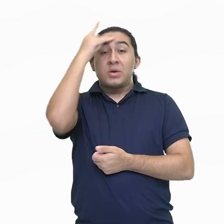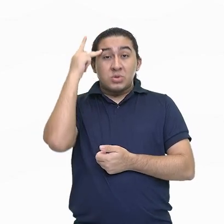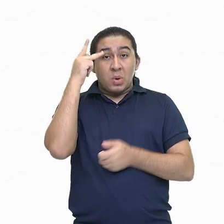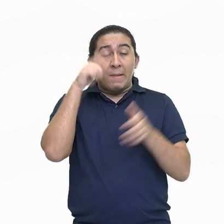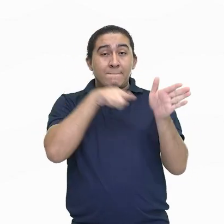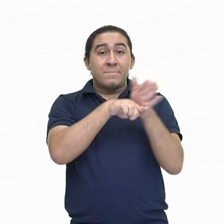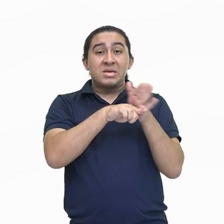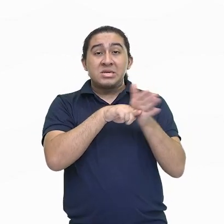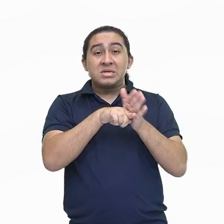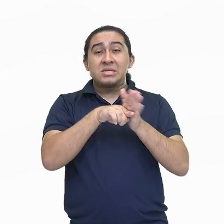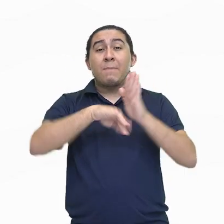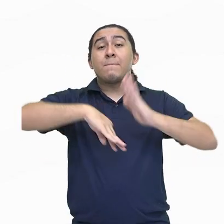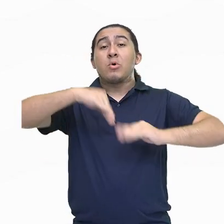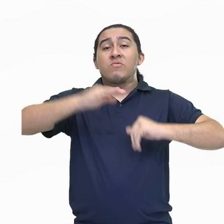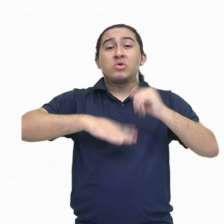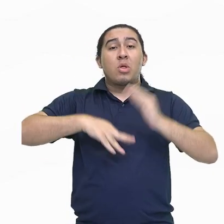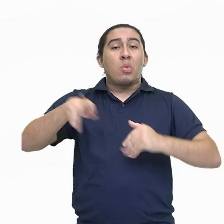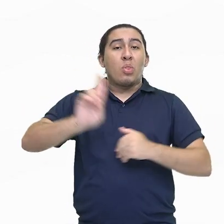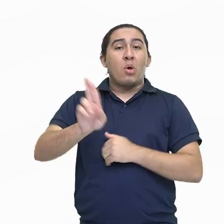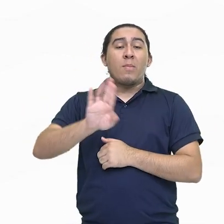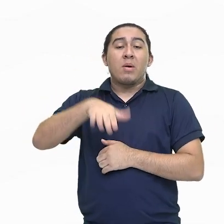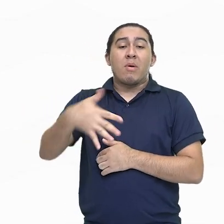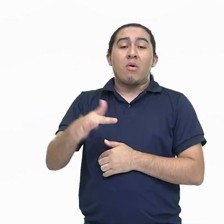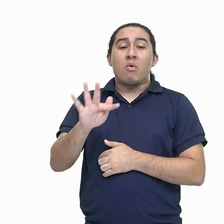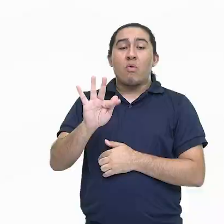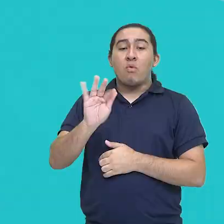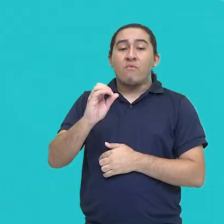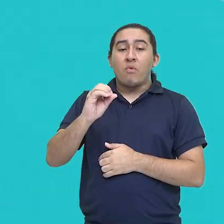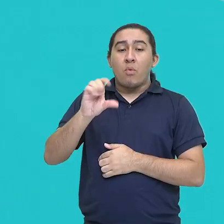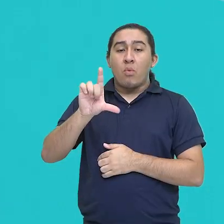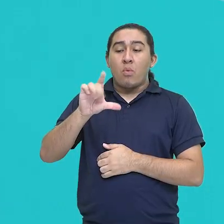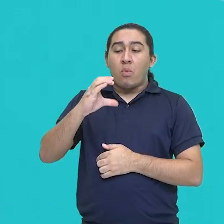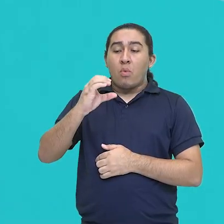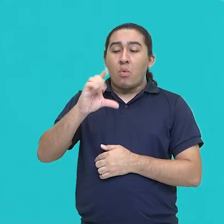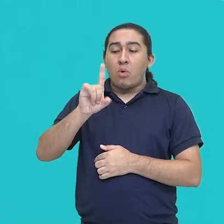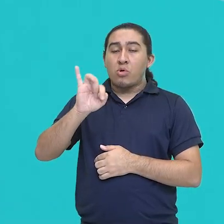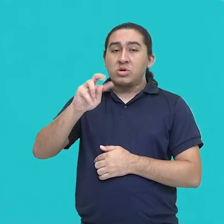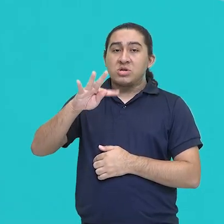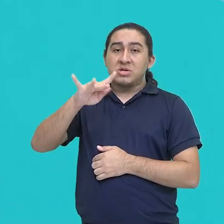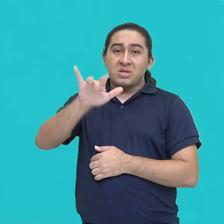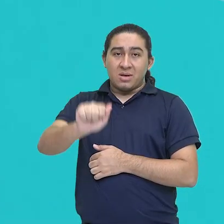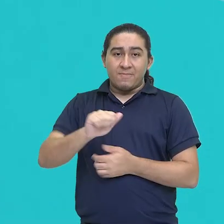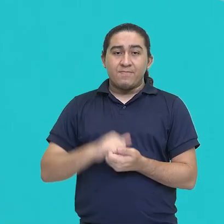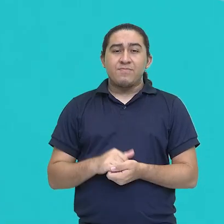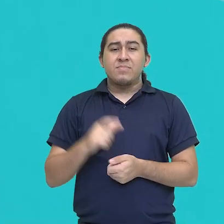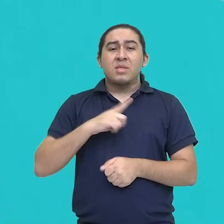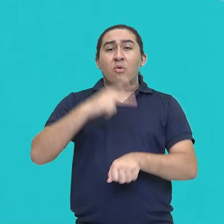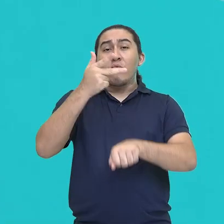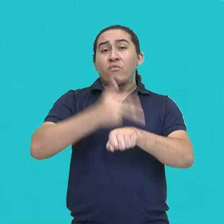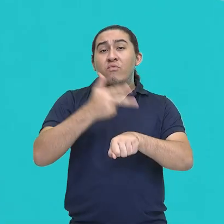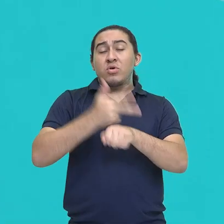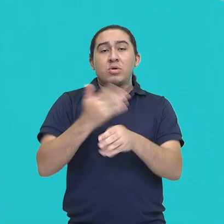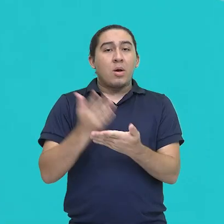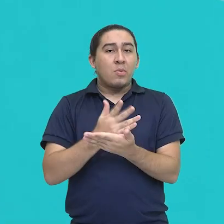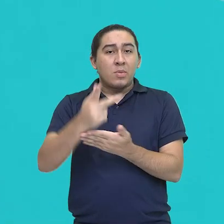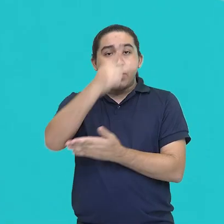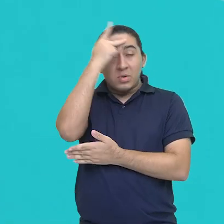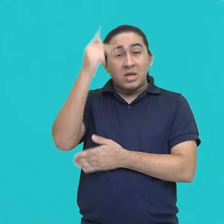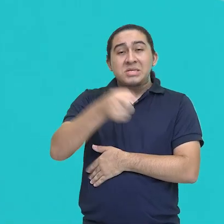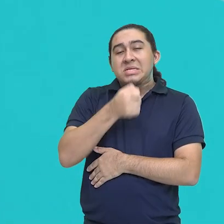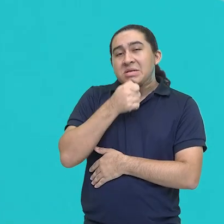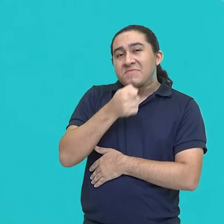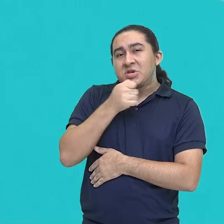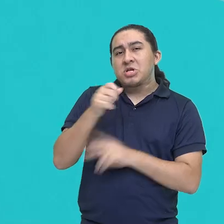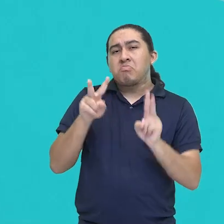assunto é chamada de folclorista. A gente vai ver agora um vídeo onde alguns colegas falam para a gente um pouco